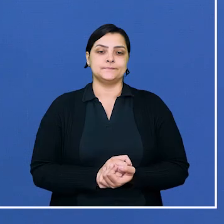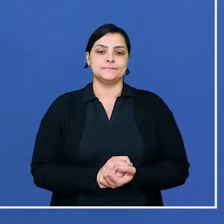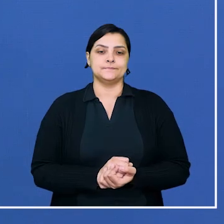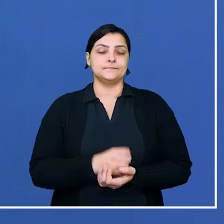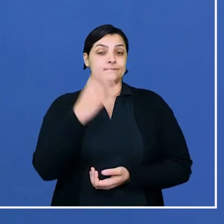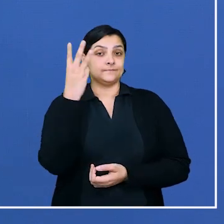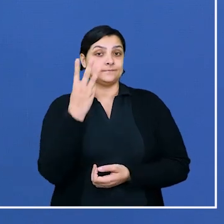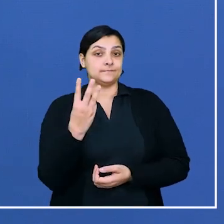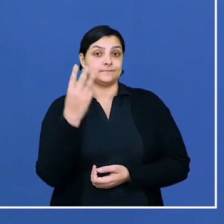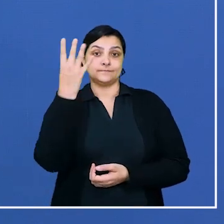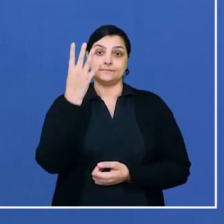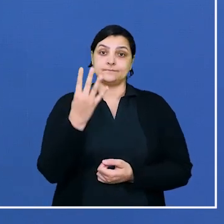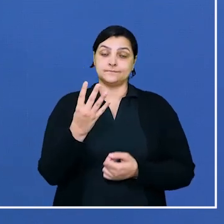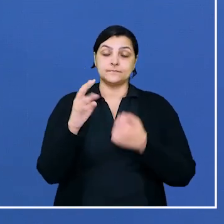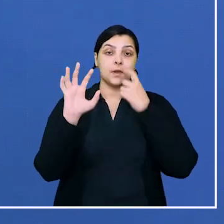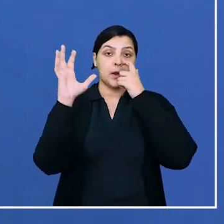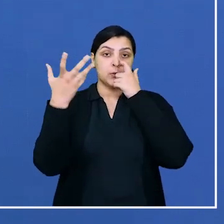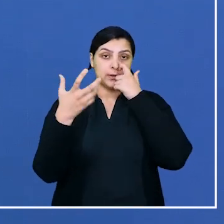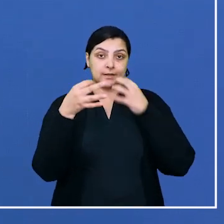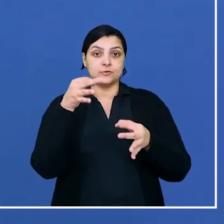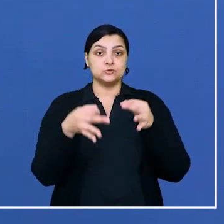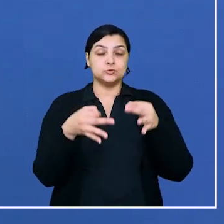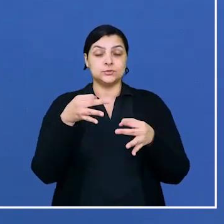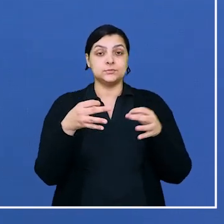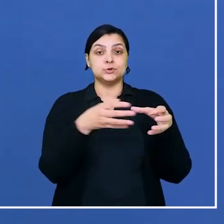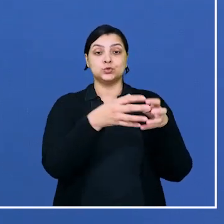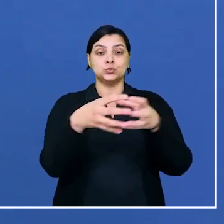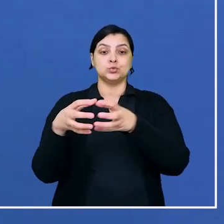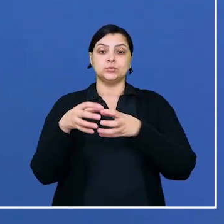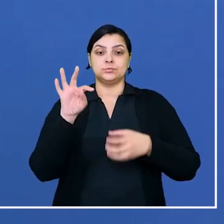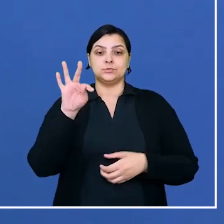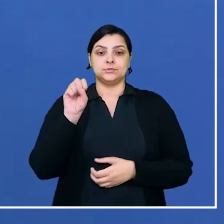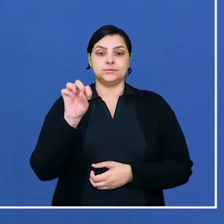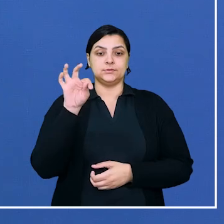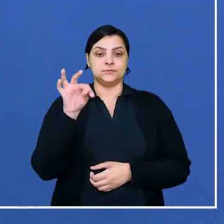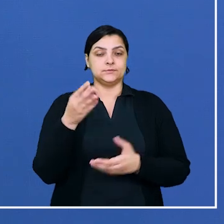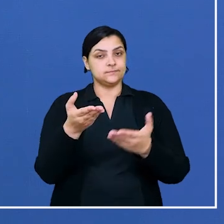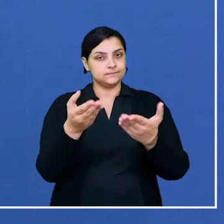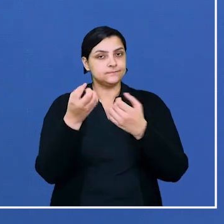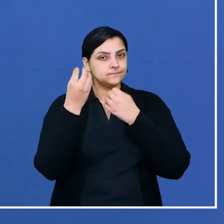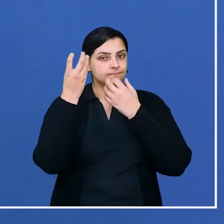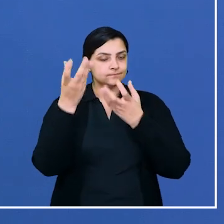Às terças e quartas-feiras ocorrem os julgamentos das turmas do TST. Fique